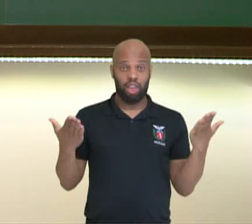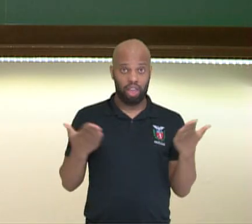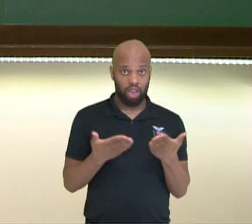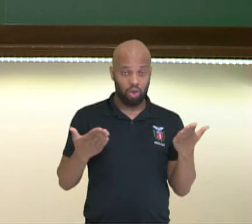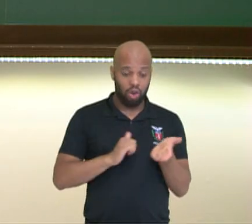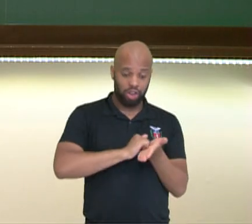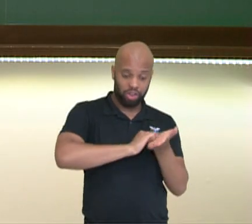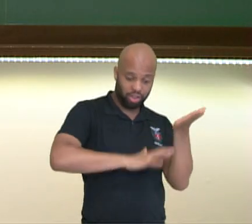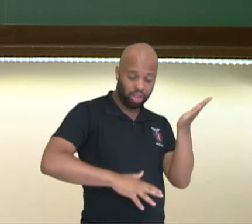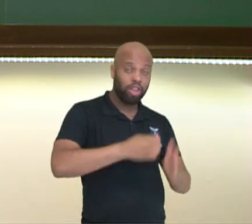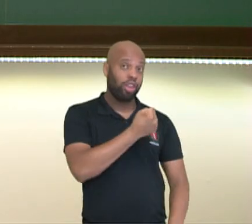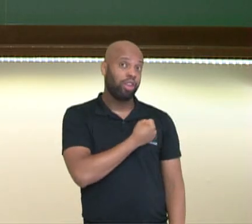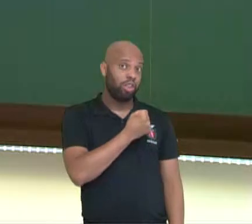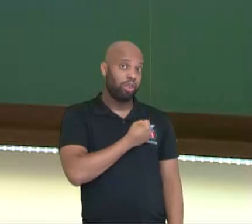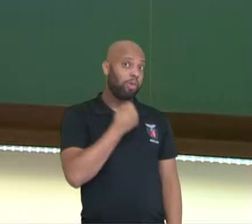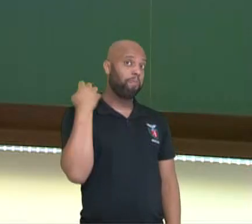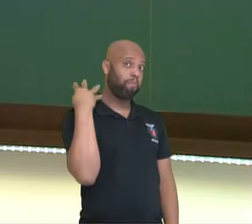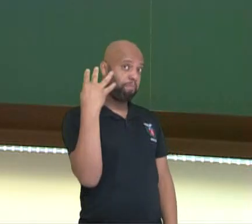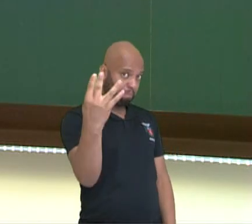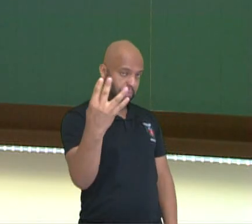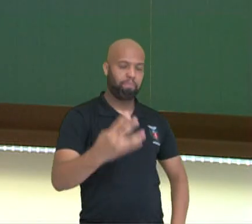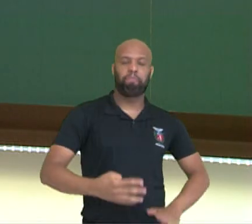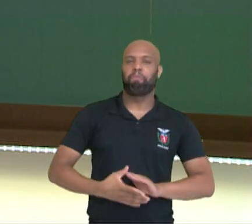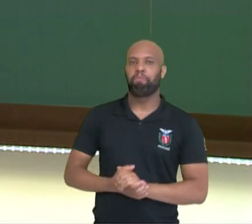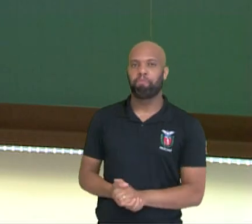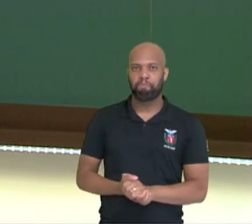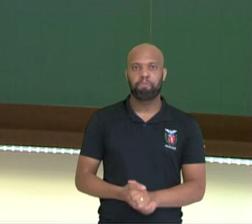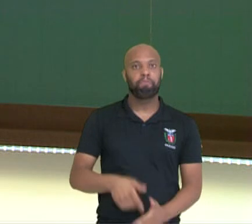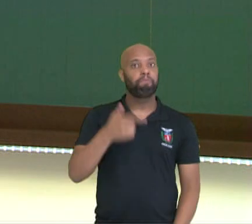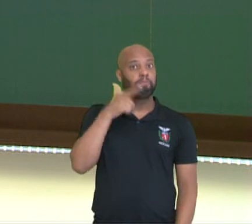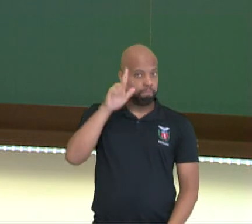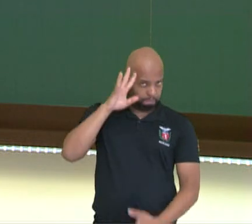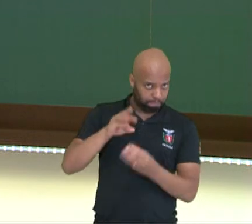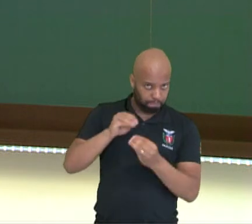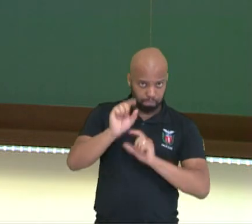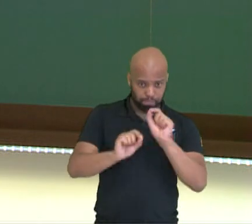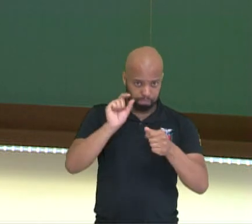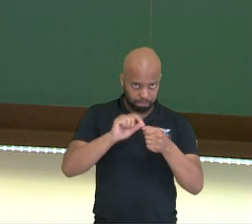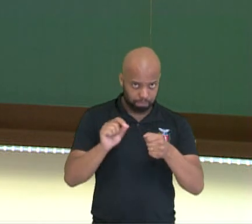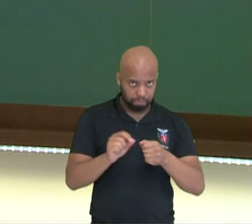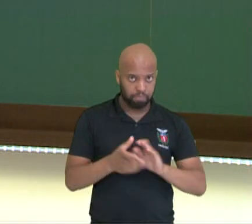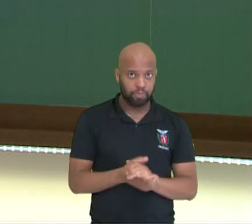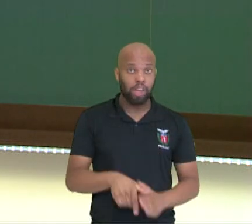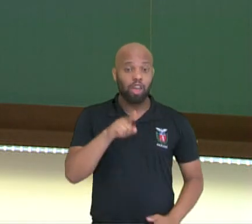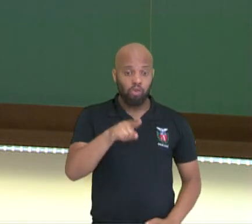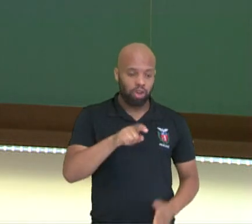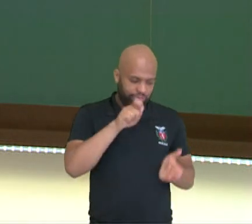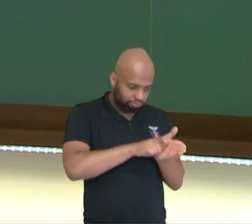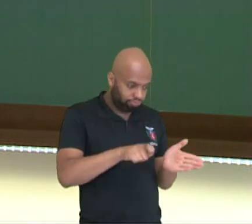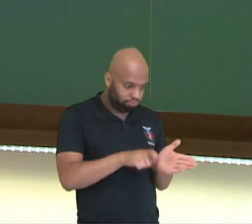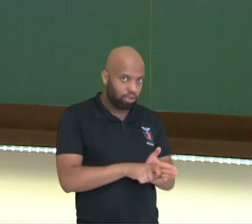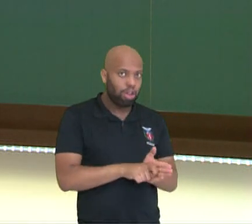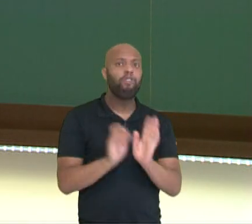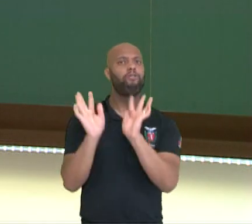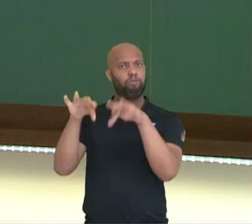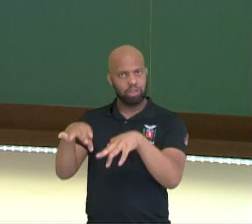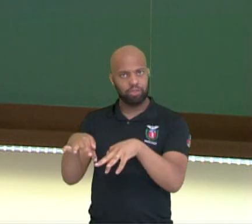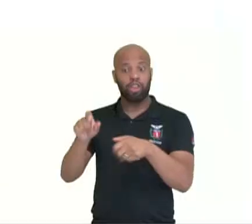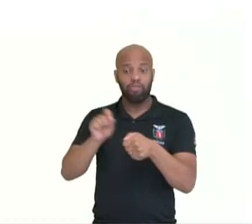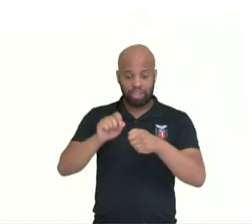morava. Como já não tinha a chave do apartamento, bateu a porta. E aí a surpresa, a terrível